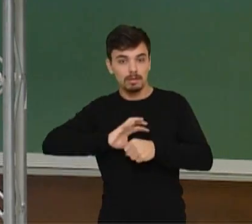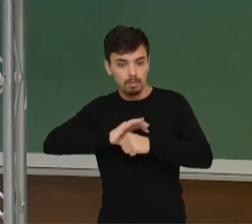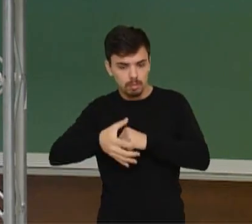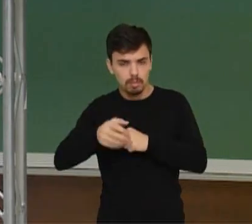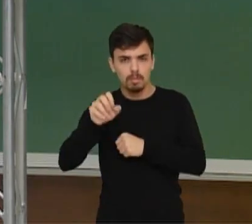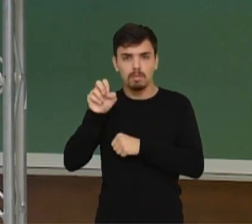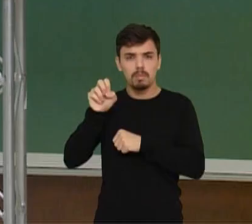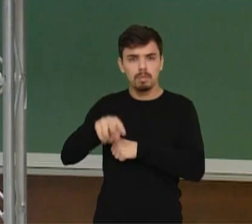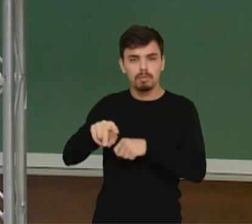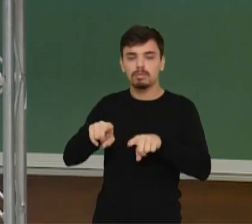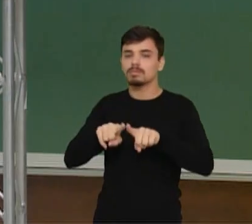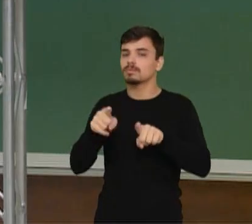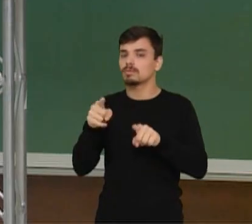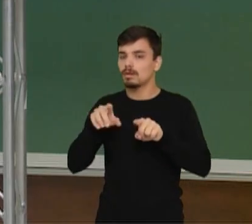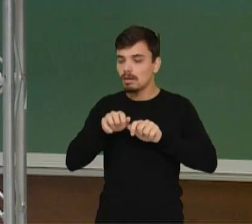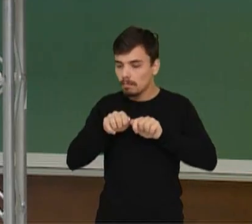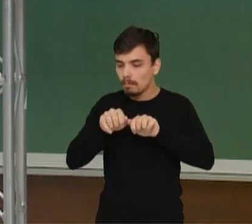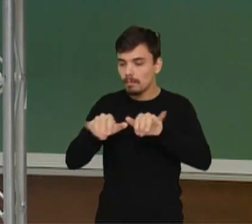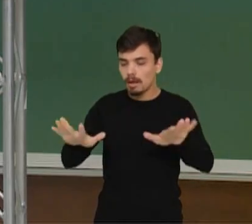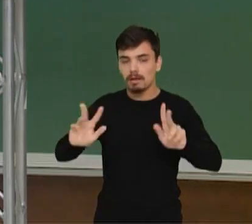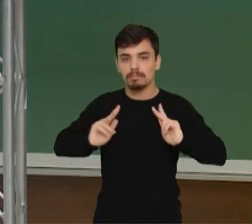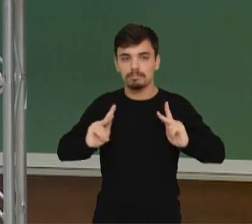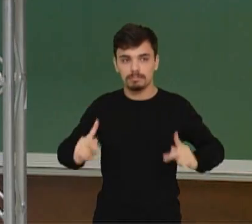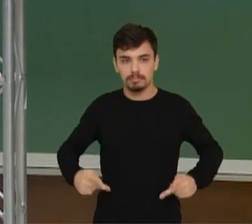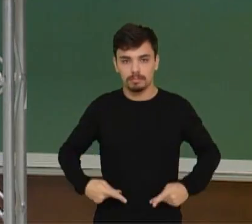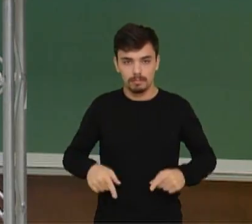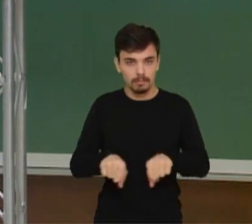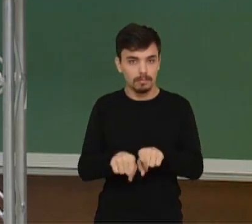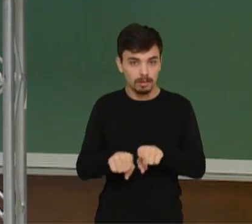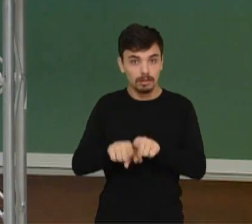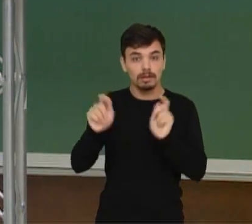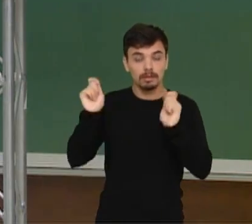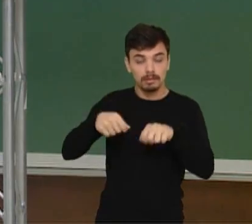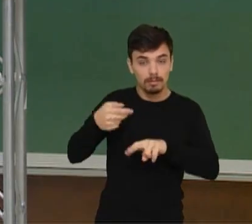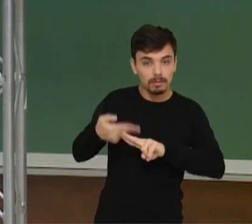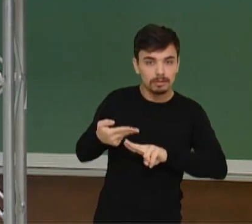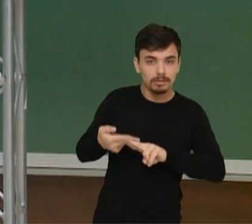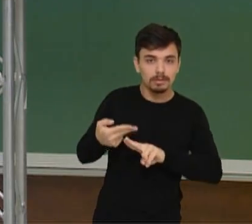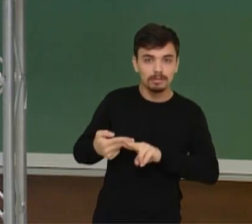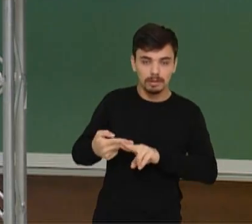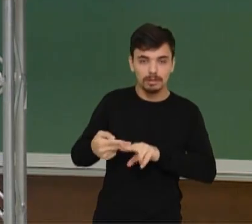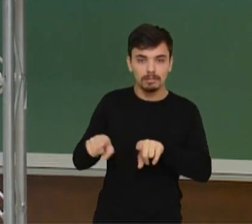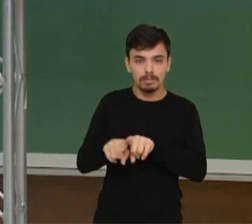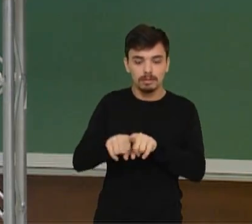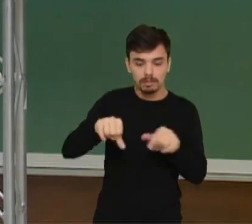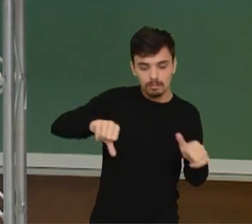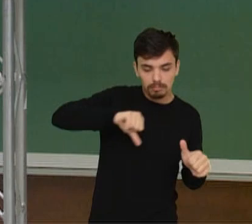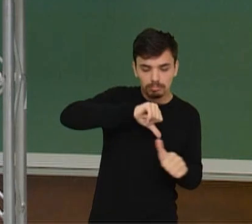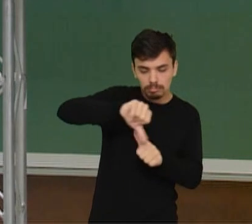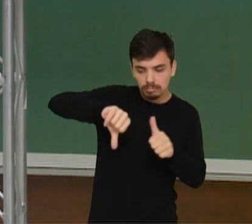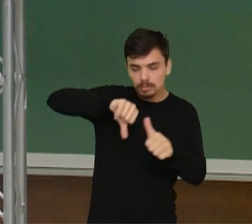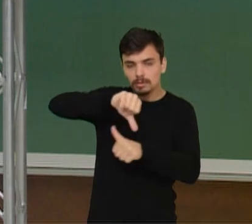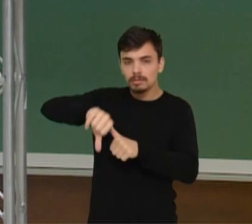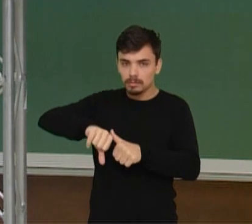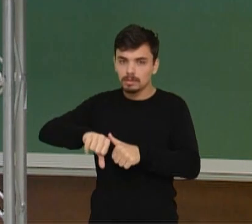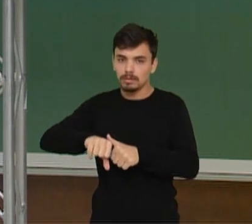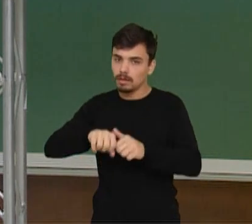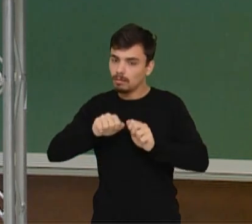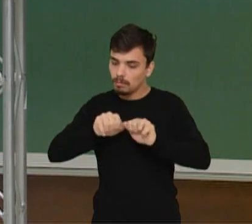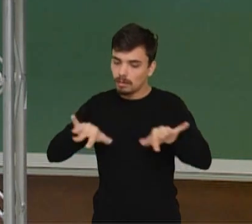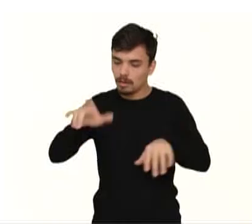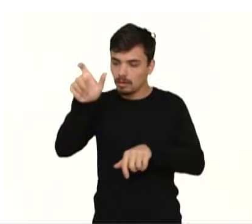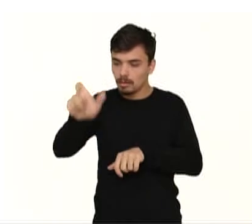humanos. Se a gente pensar pela visão neodarwinista, aí sim você pode dizer que os vírus sofreram mutações e conseguiram então infectar os seres